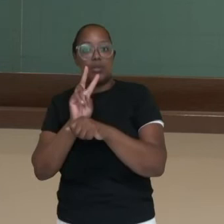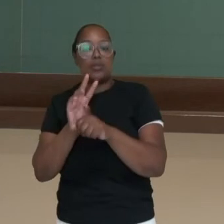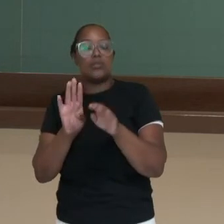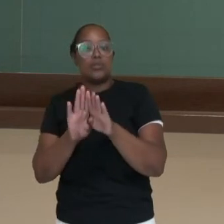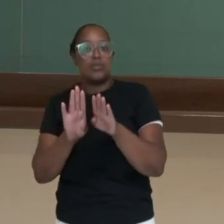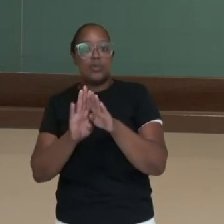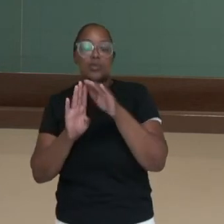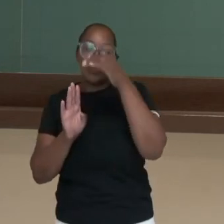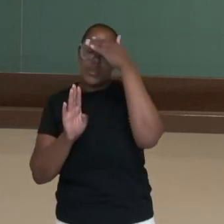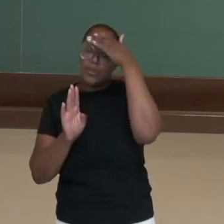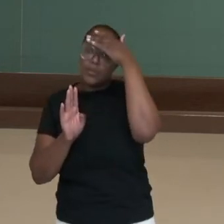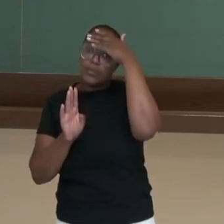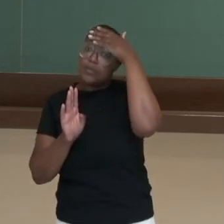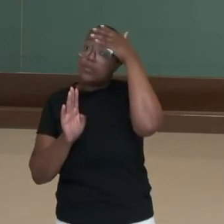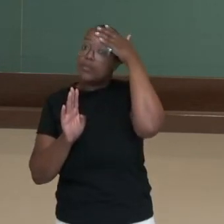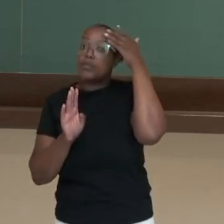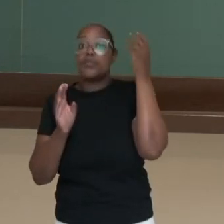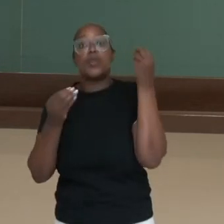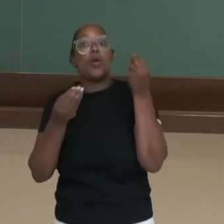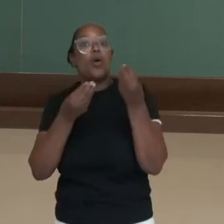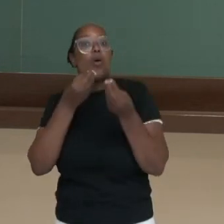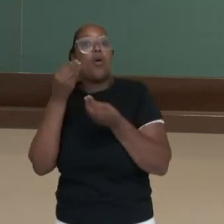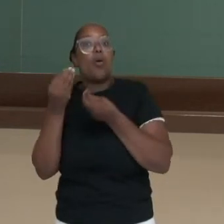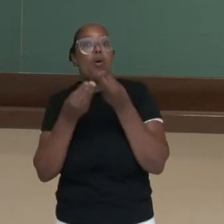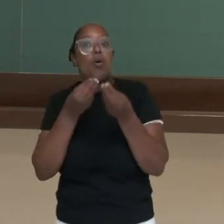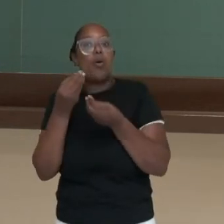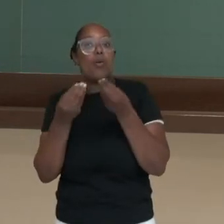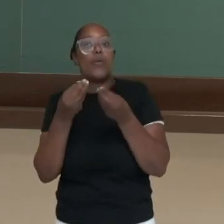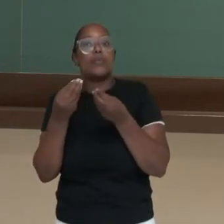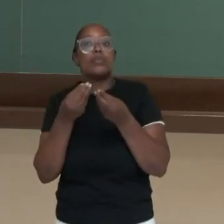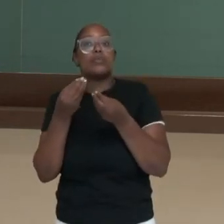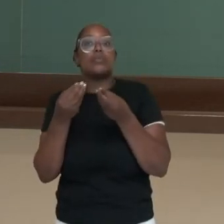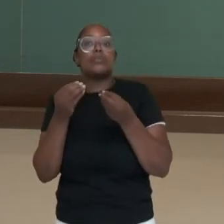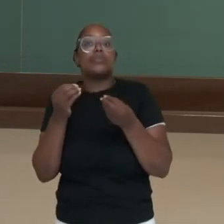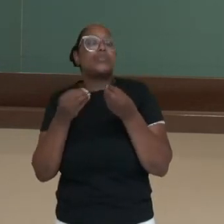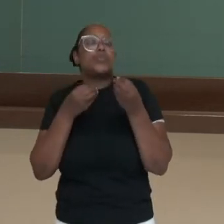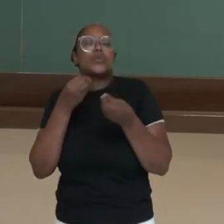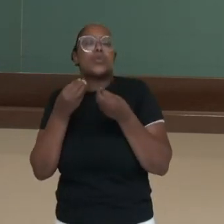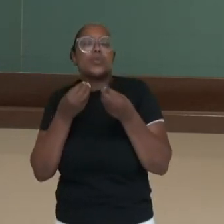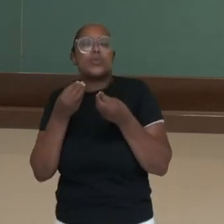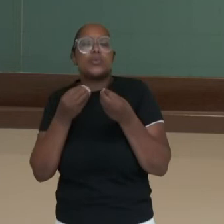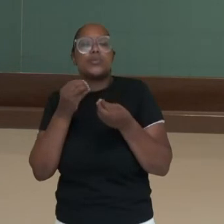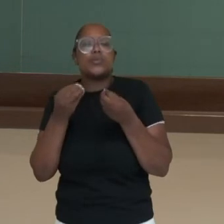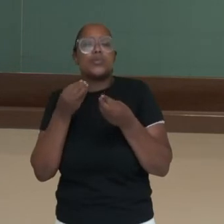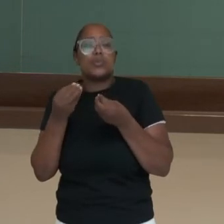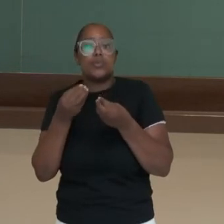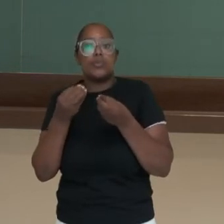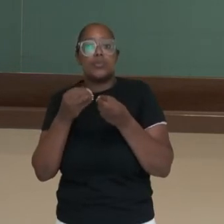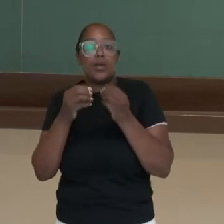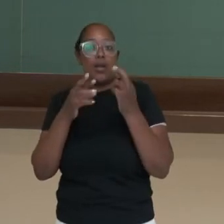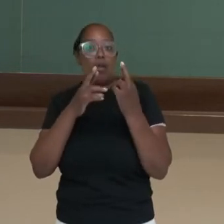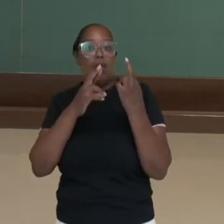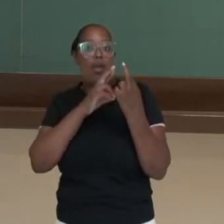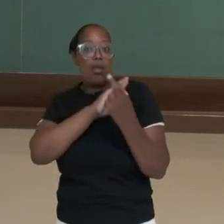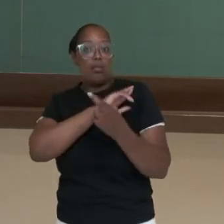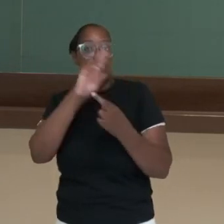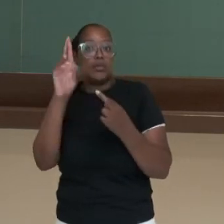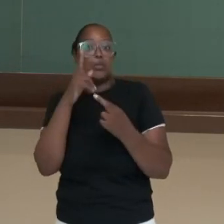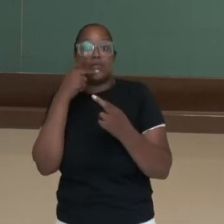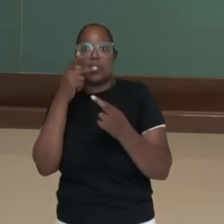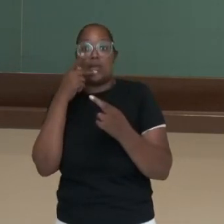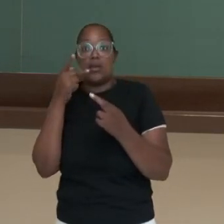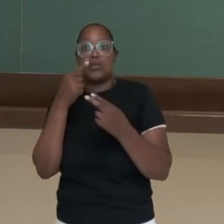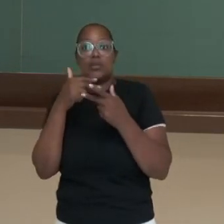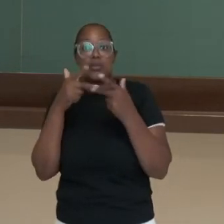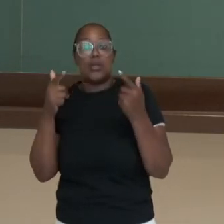do que outra, né? Ou como se uma religião ditasse as direções políticas que alguém tem, já que,